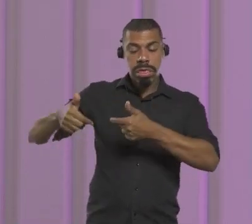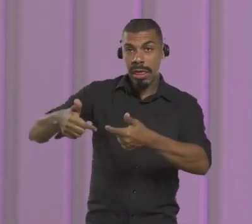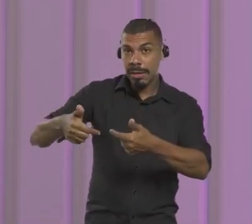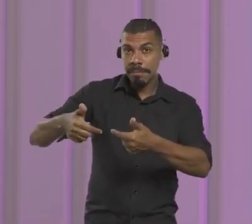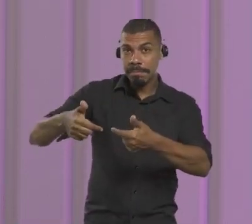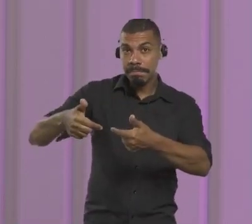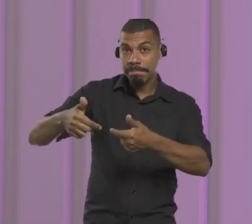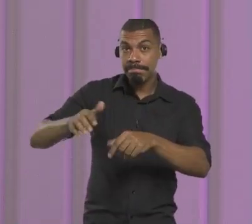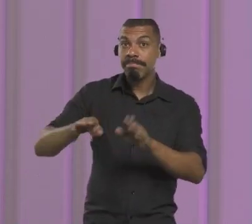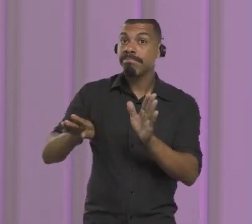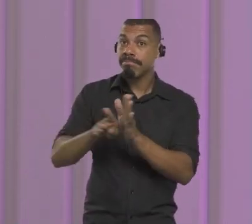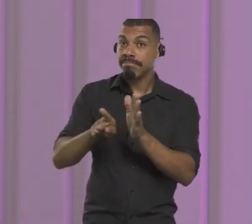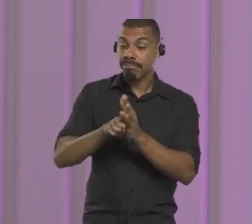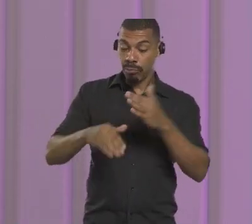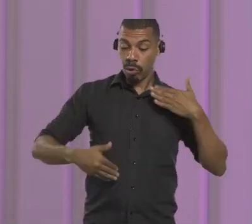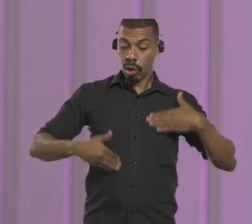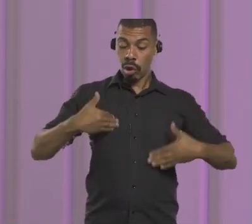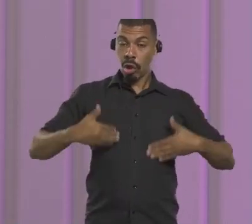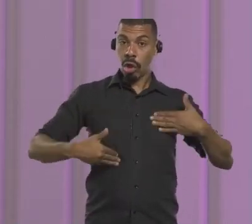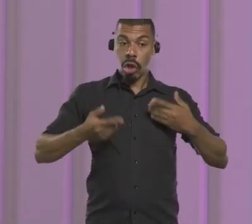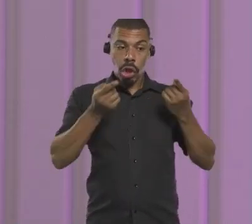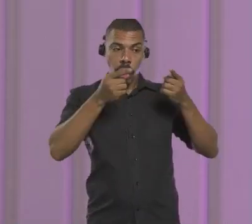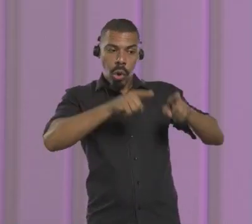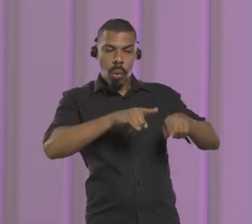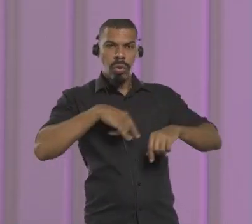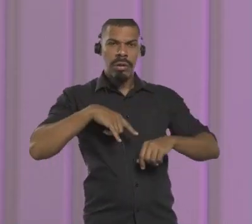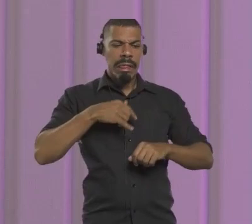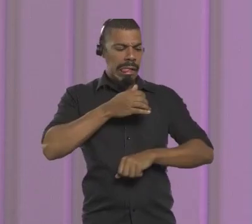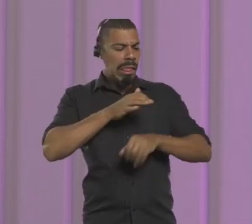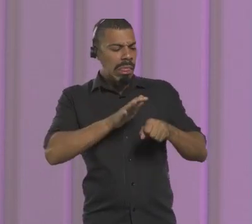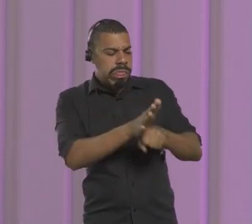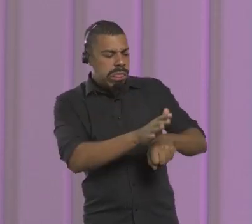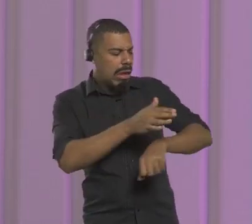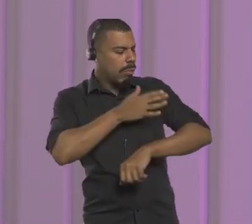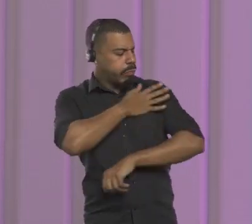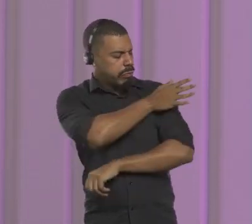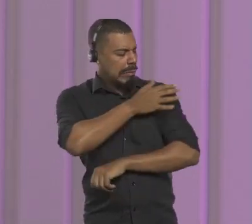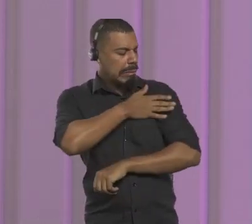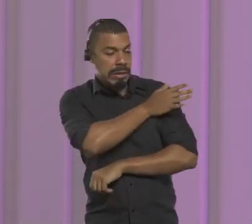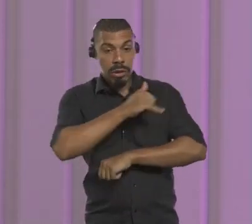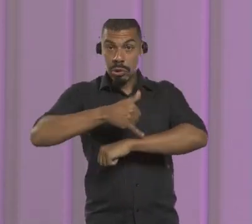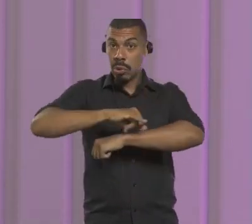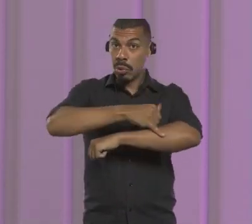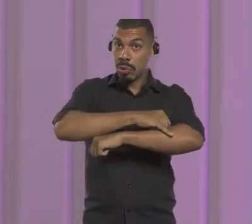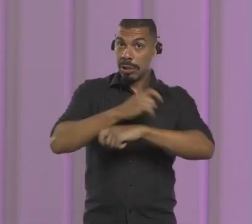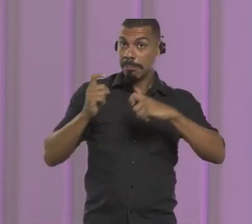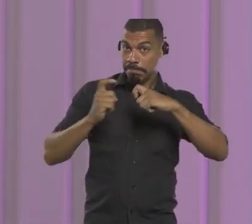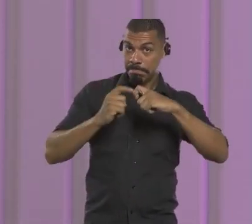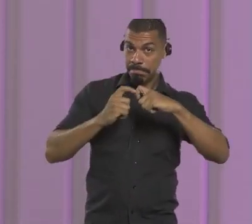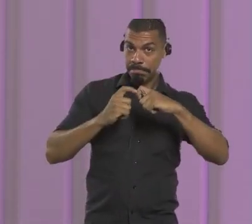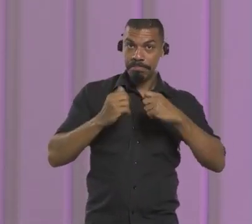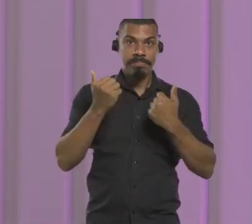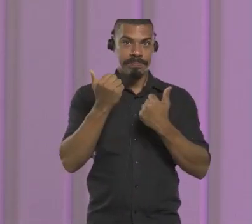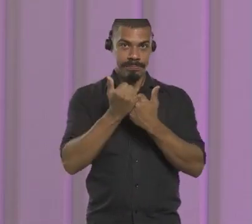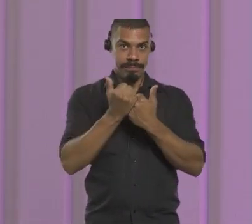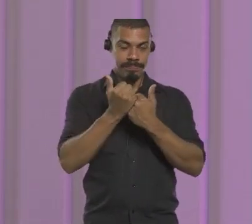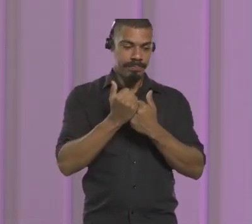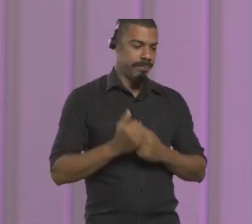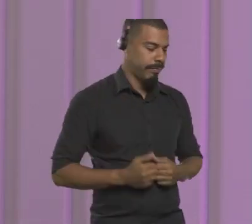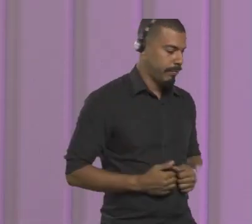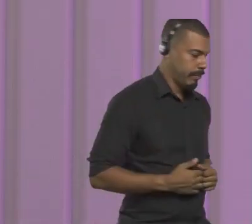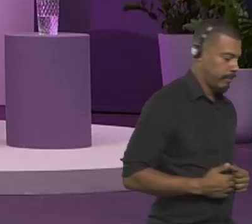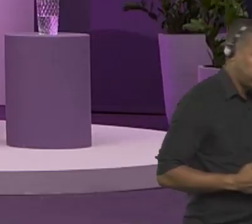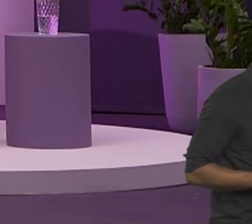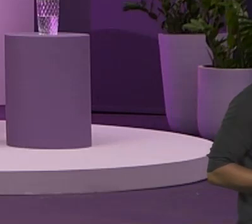ela luta pelo body positive e contra a gordofobia nos consultórios médicos. Está todo mundo aí já, Flávia? Eu